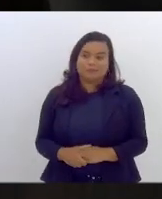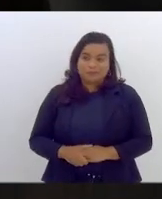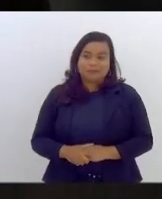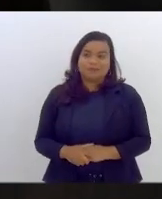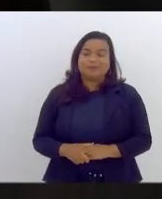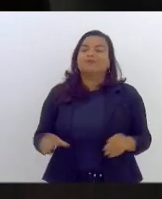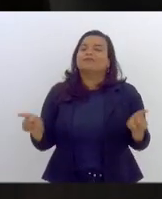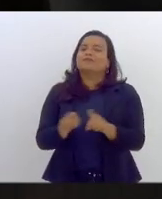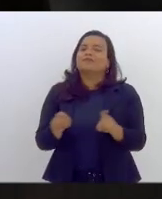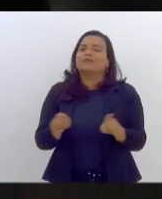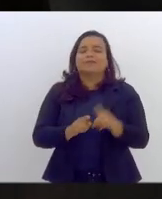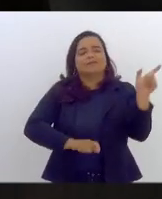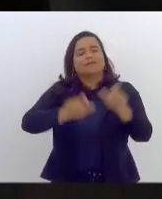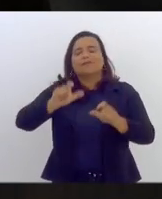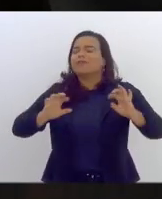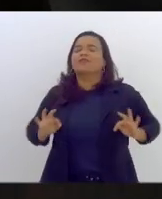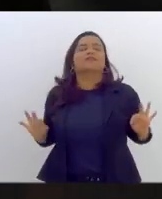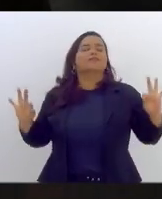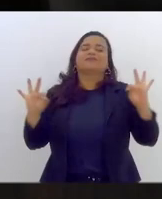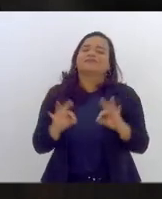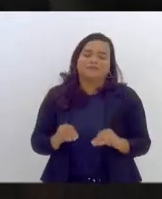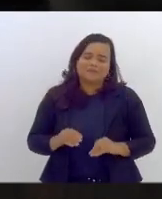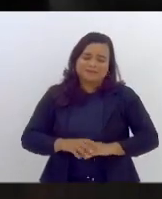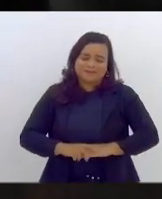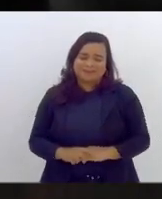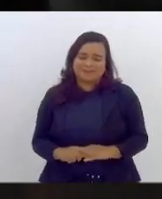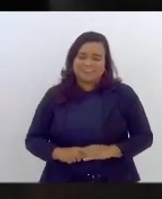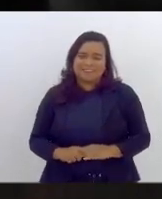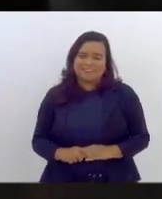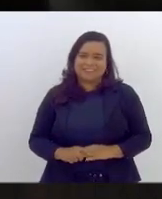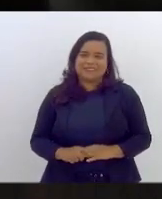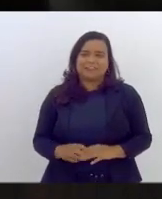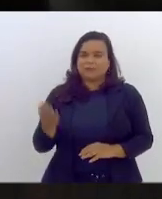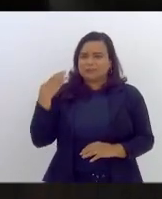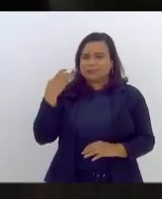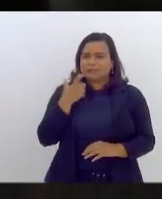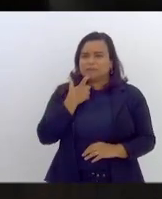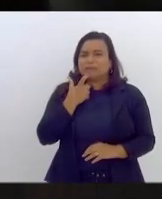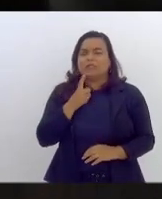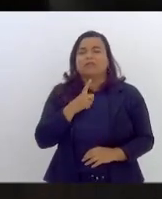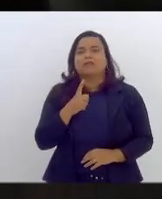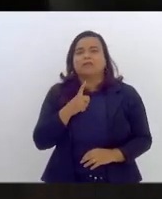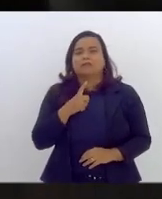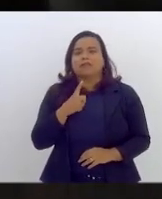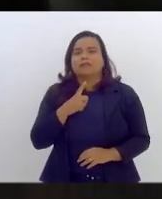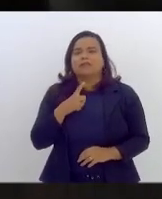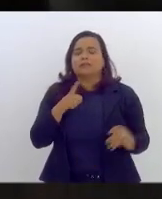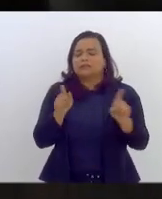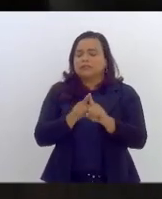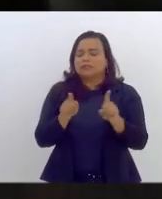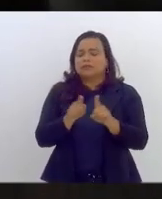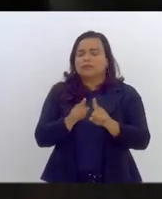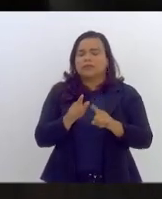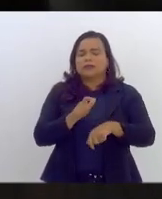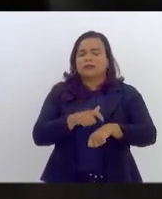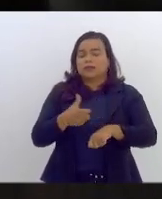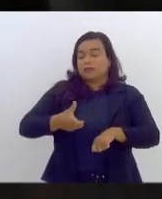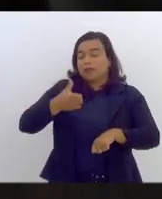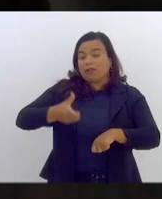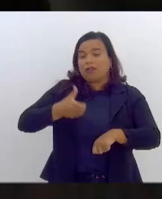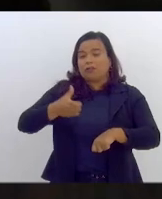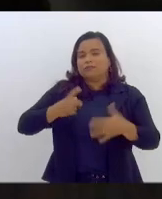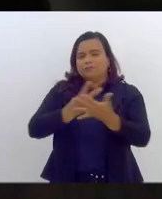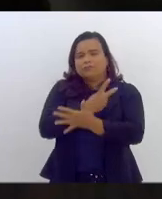minhas senhoras, meus senhores. Bom, há um instante e há uma idade em